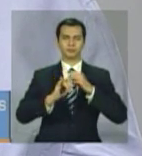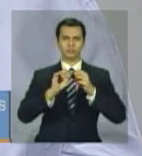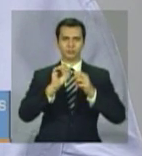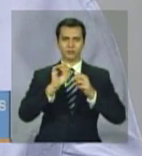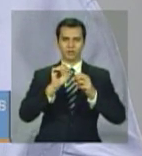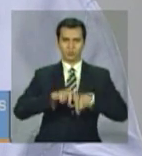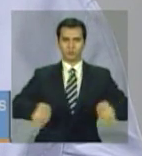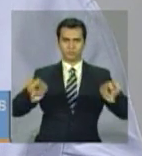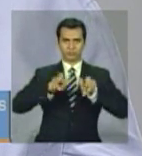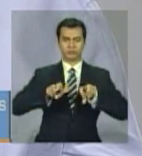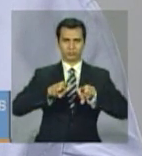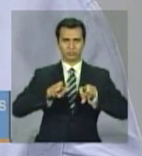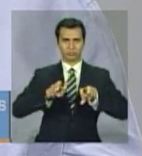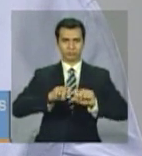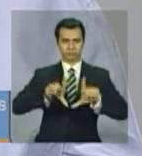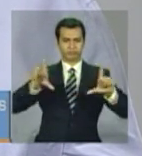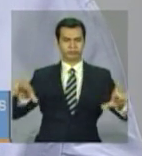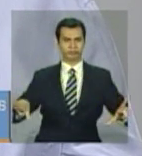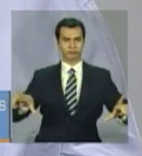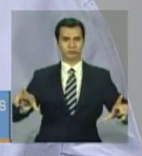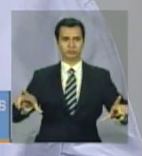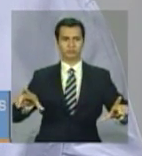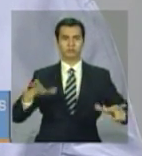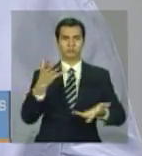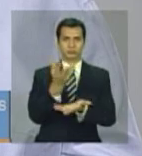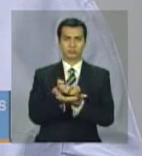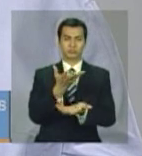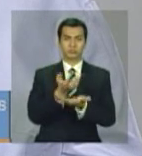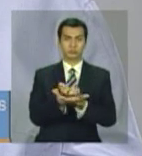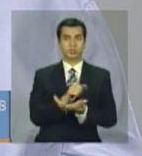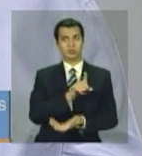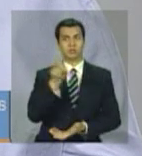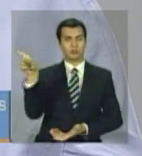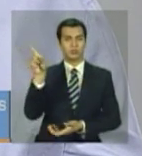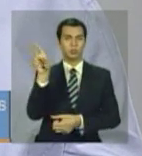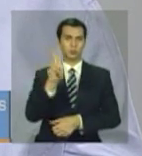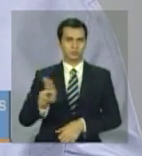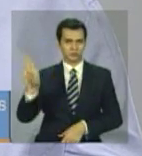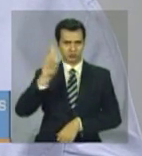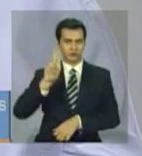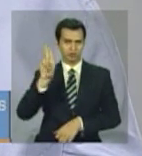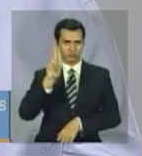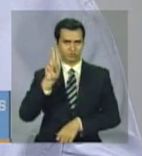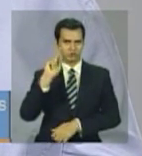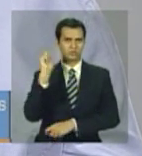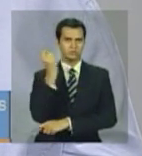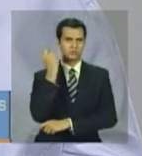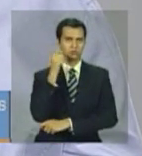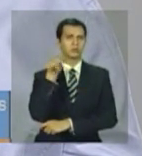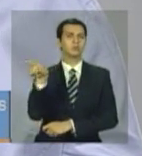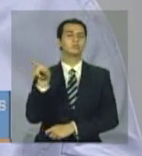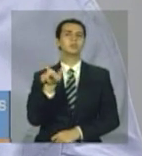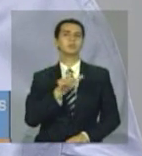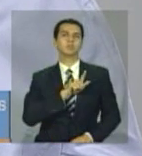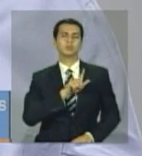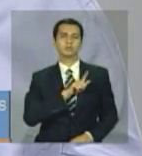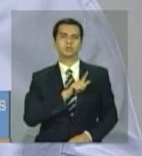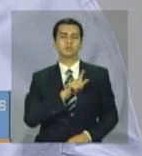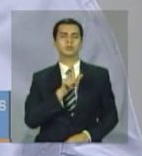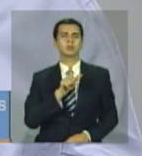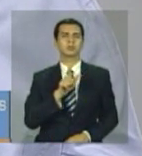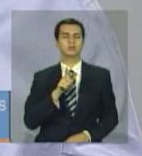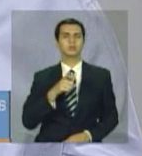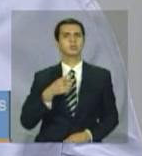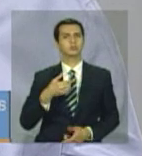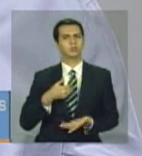Grande do Sul, lá da Universidade Federal do Rio Grande do Sul, são pessoas totalmente comprometidas. E aí isso começou a ir além da formação só desses